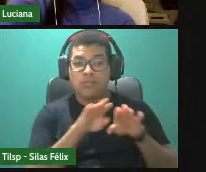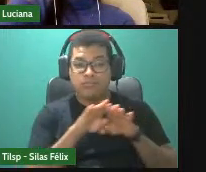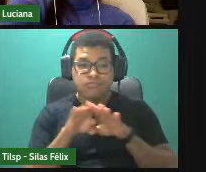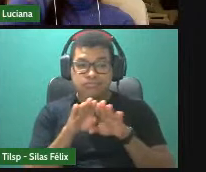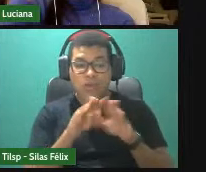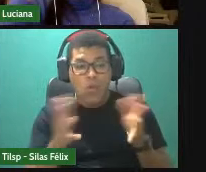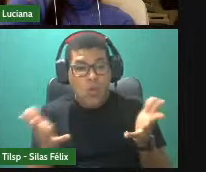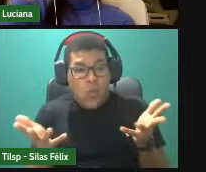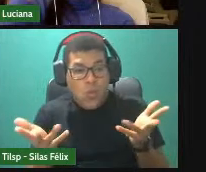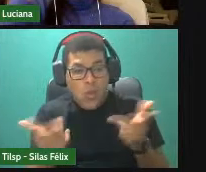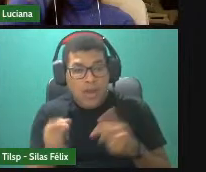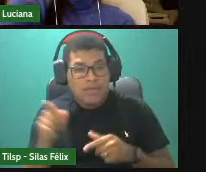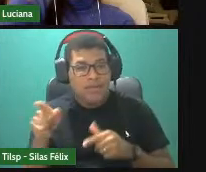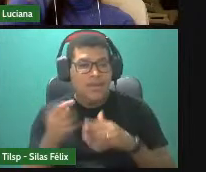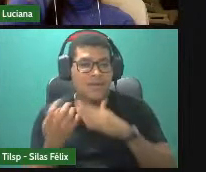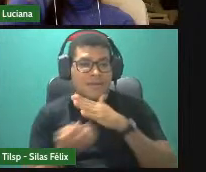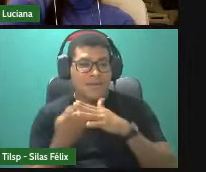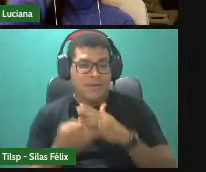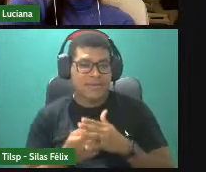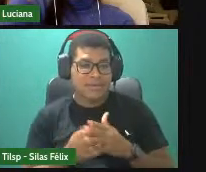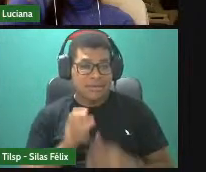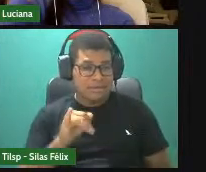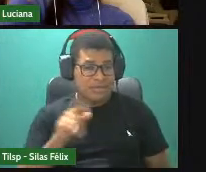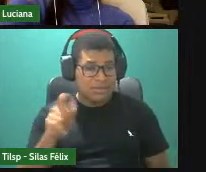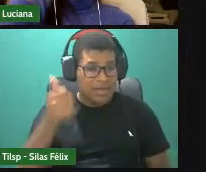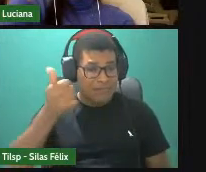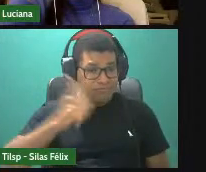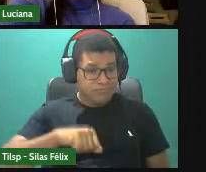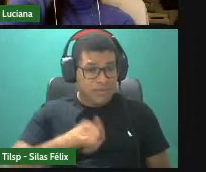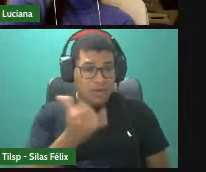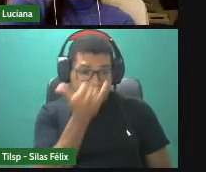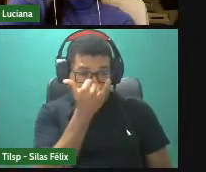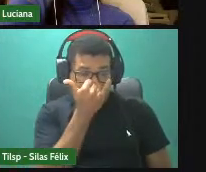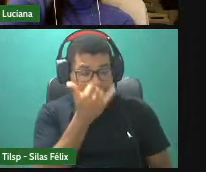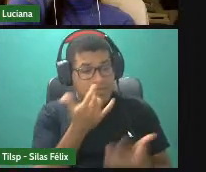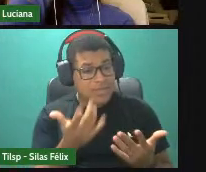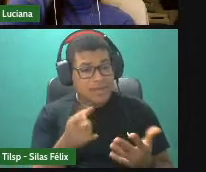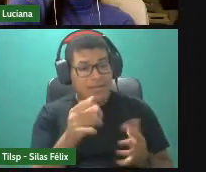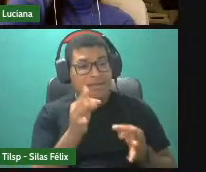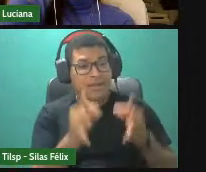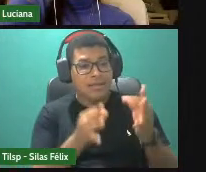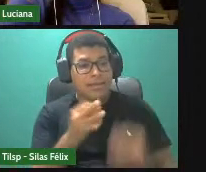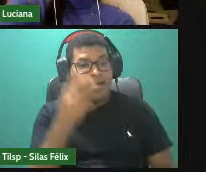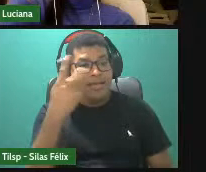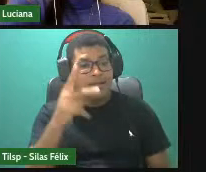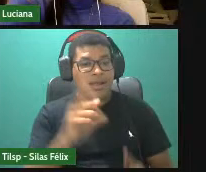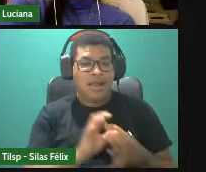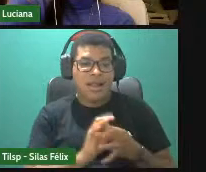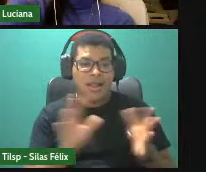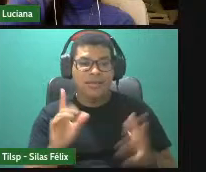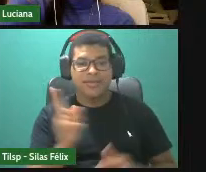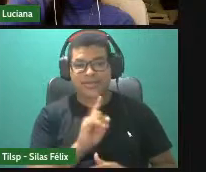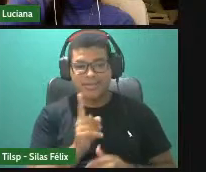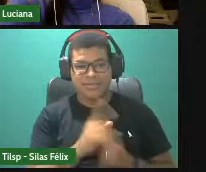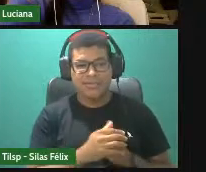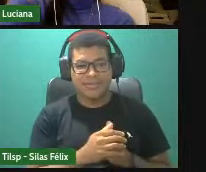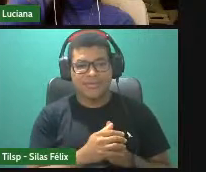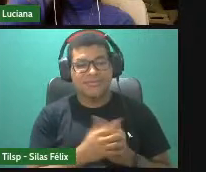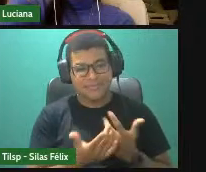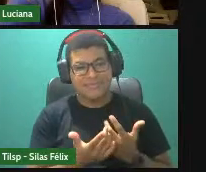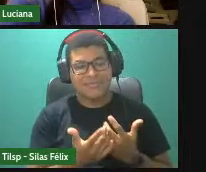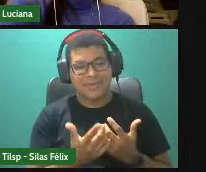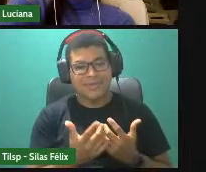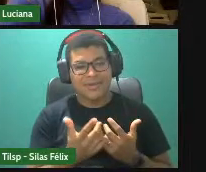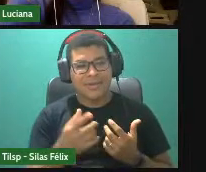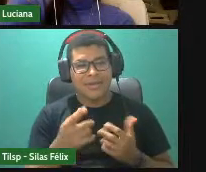pela empresa, tá? E se isso não for aprovado, o teu tratamento, ele não é autorizado, tá? Usando o termo